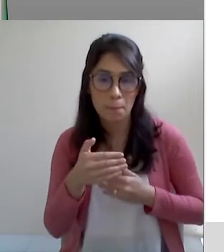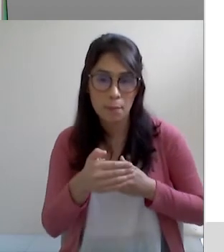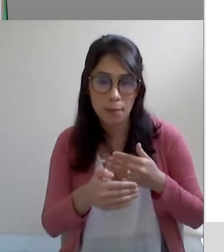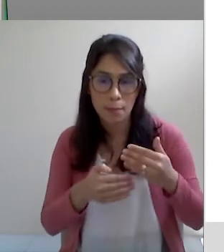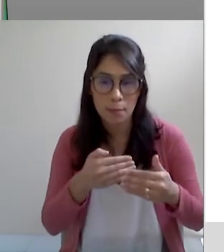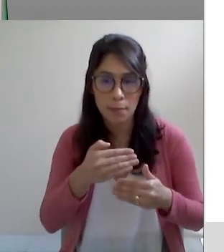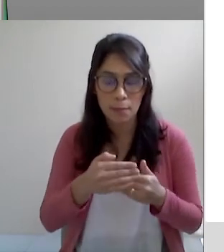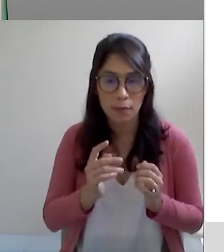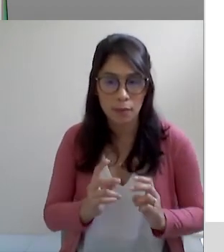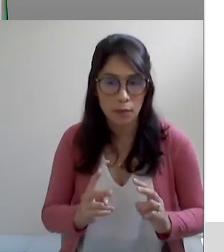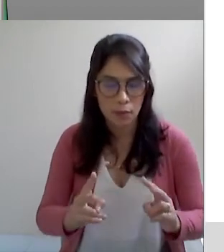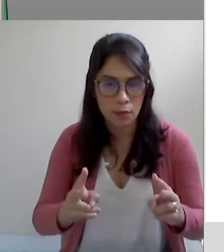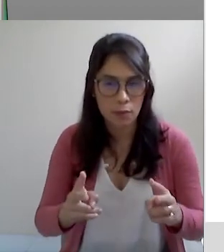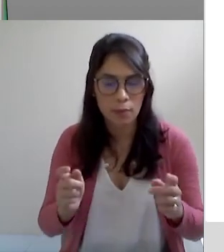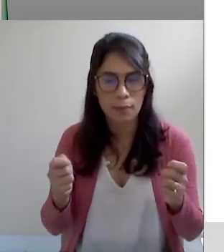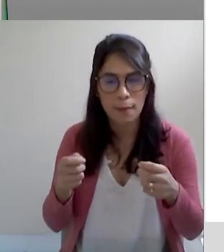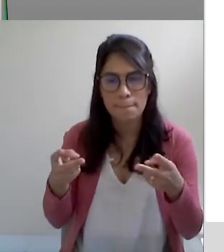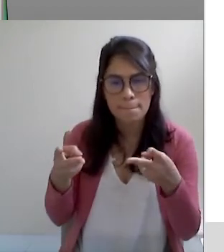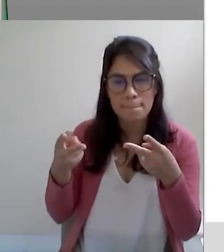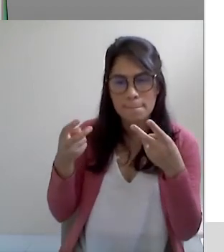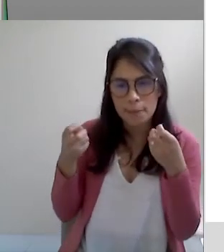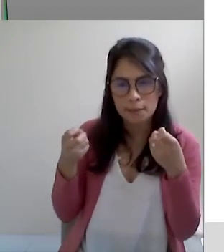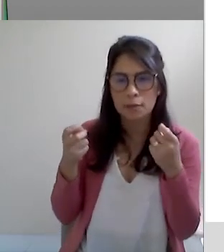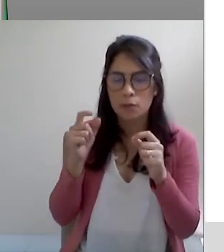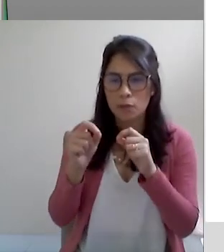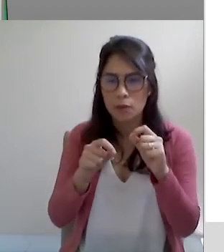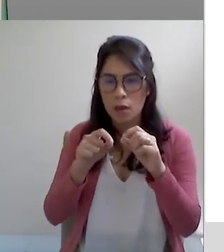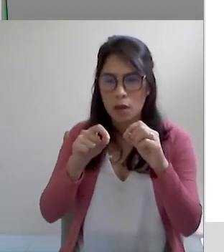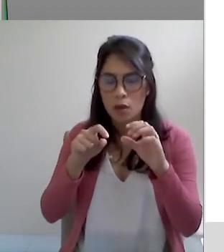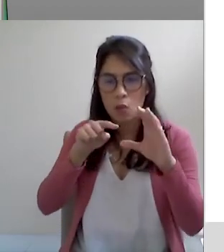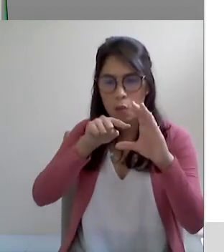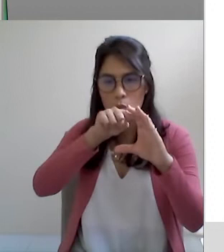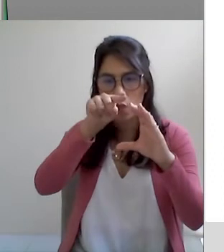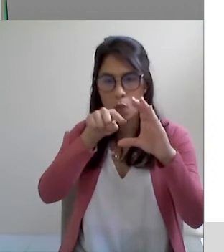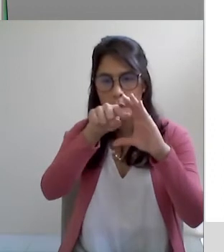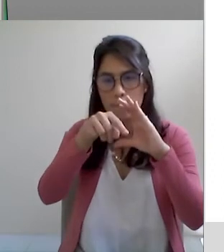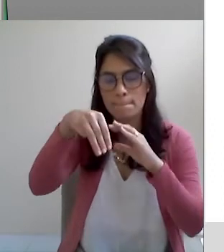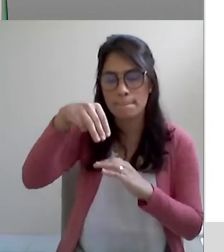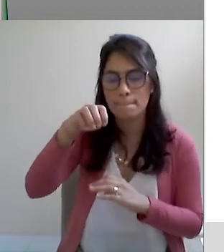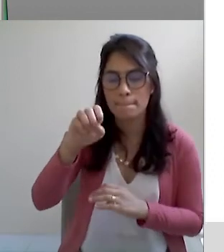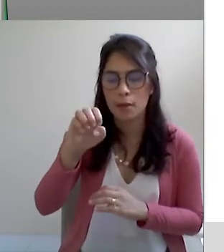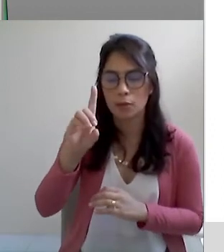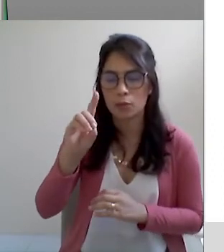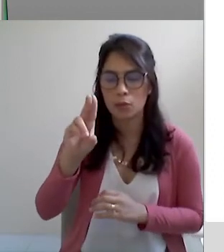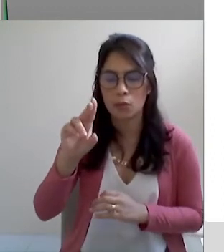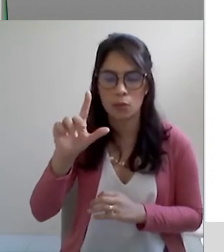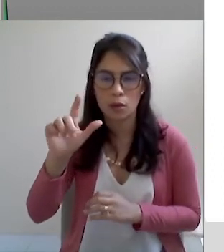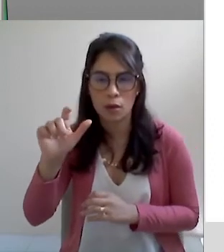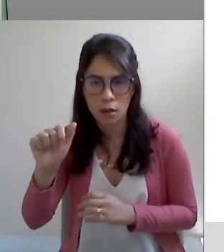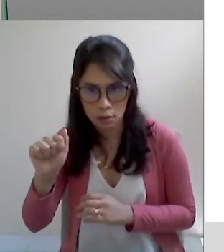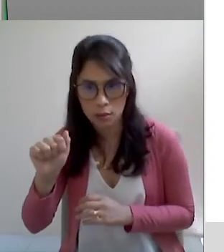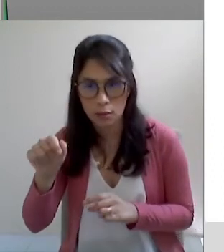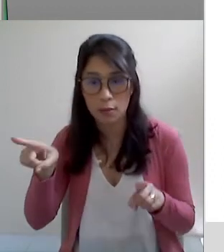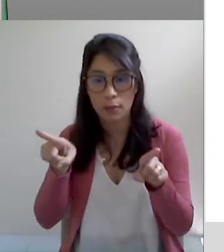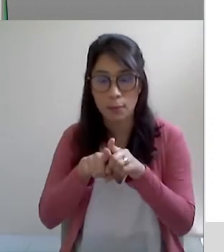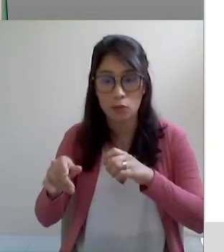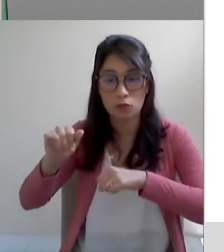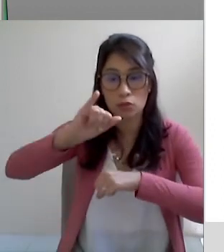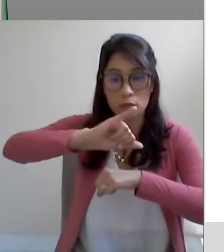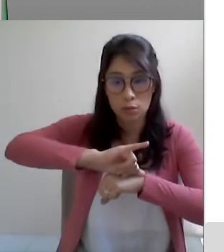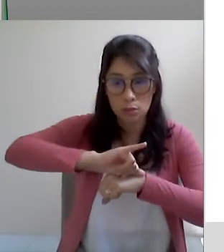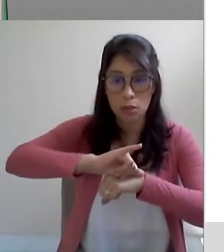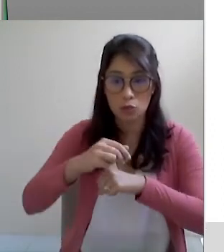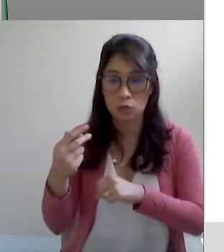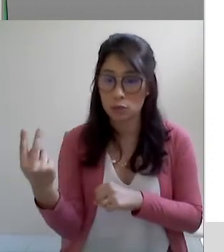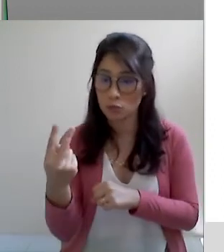figura. Com a continuidade da ossificação, podemos observar a formação do canal